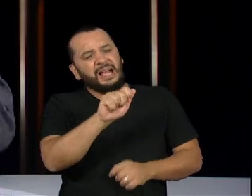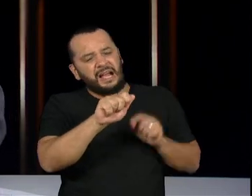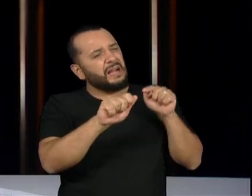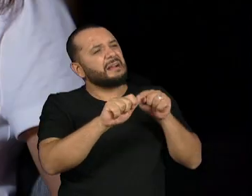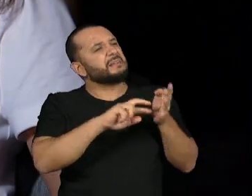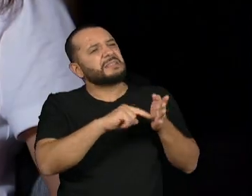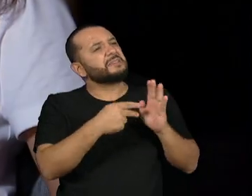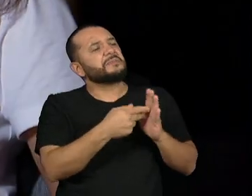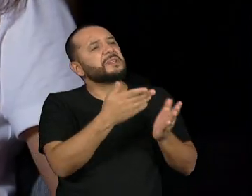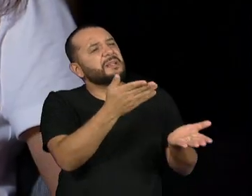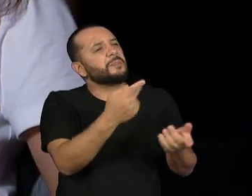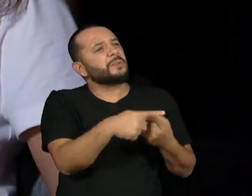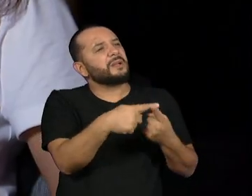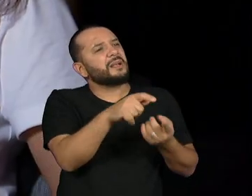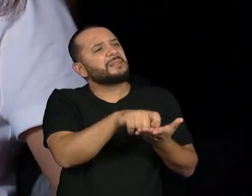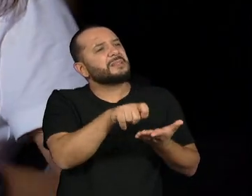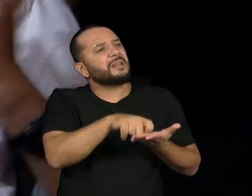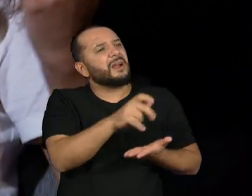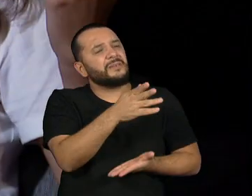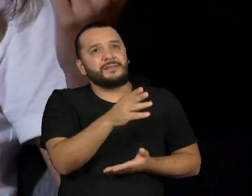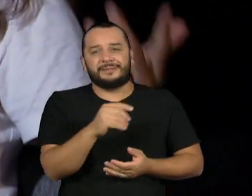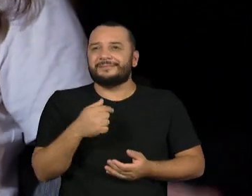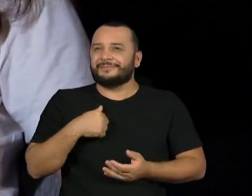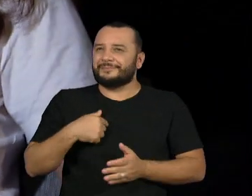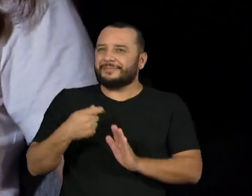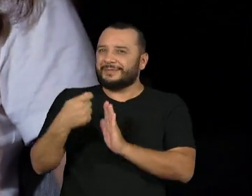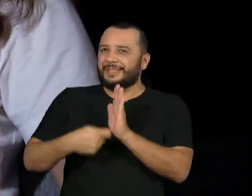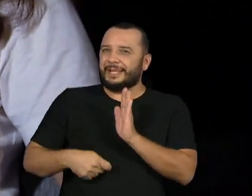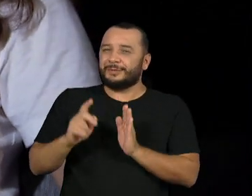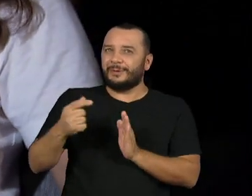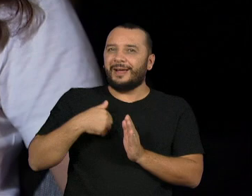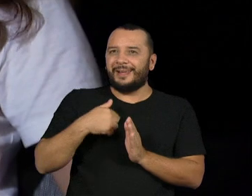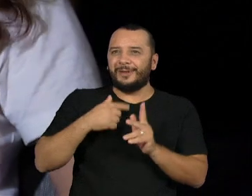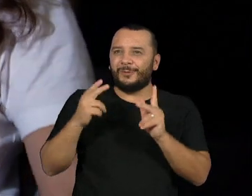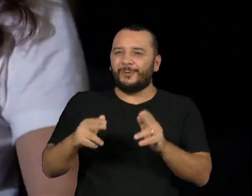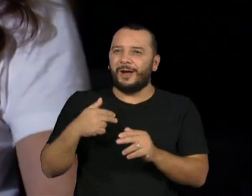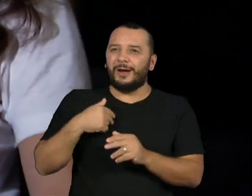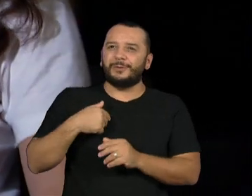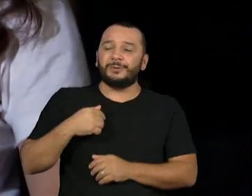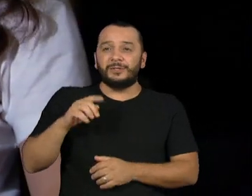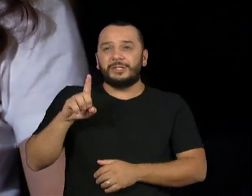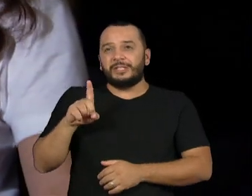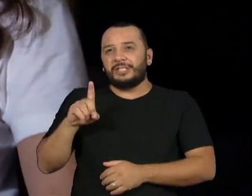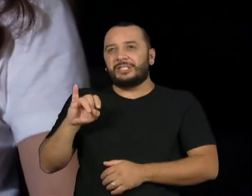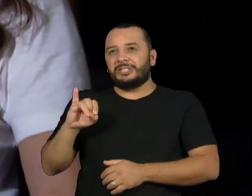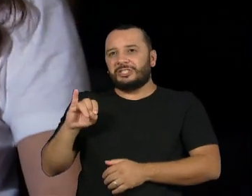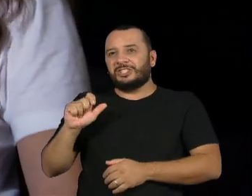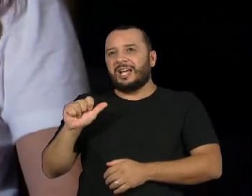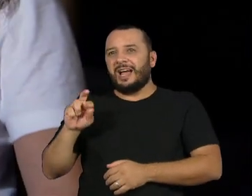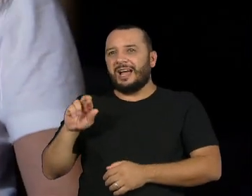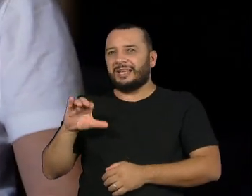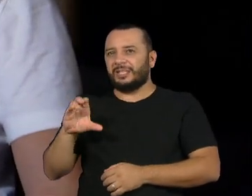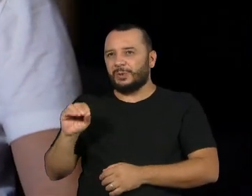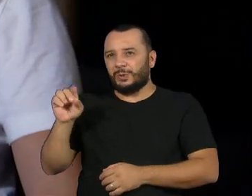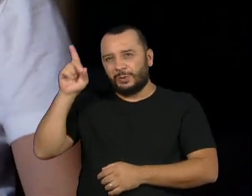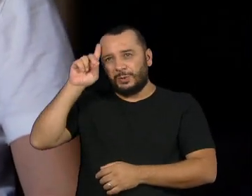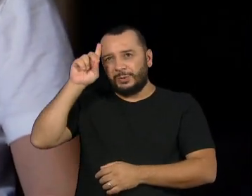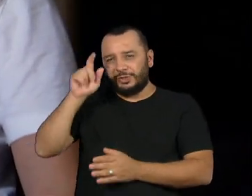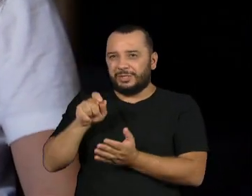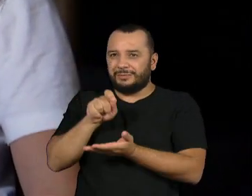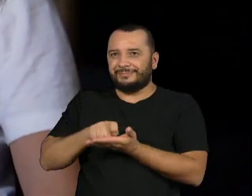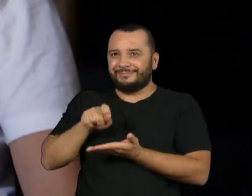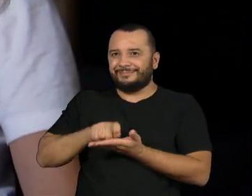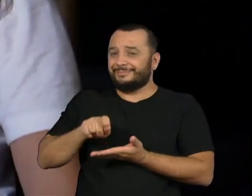escreve? Esse texto é sobre o processo de escrever diários, que é um processo que eu não consigo viajar sem fazer